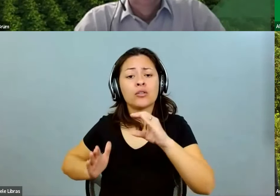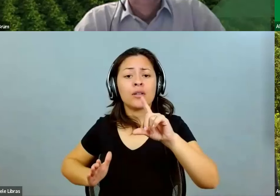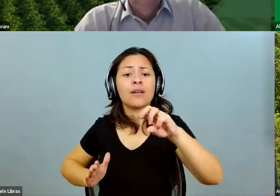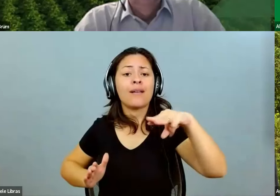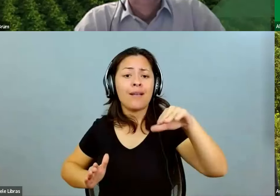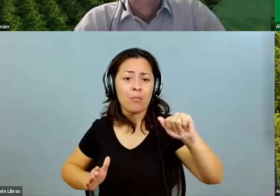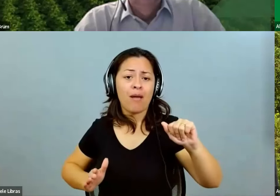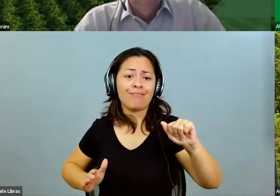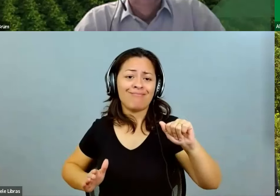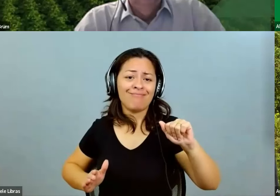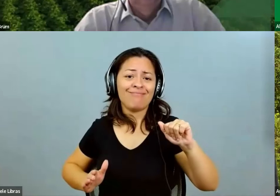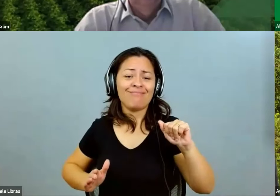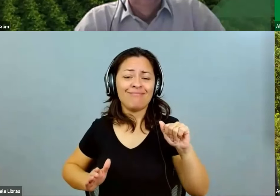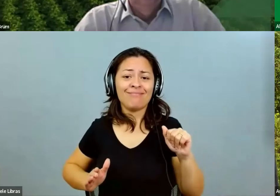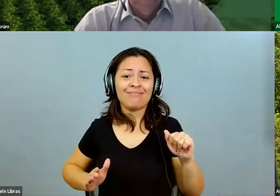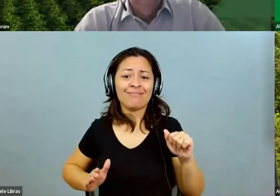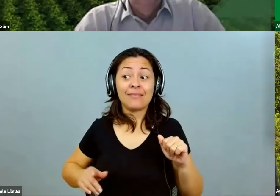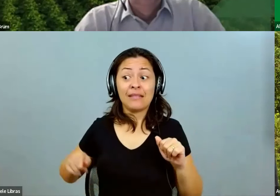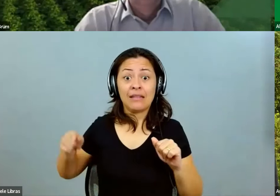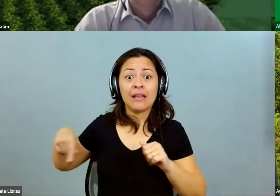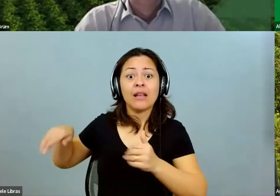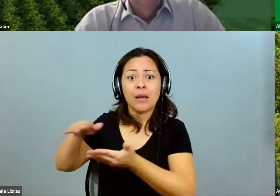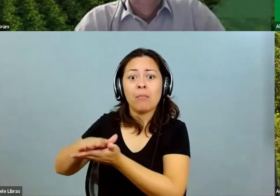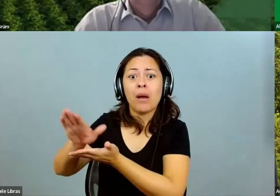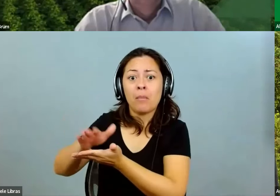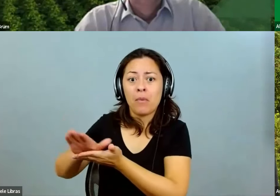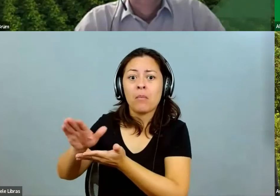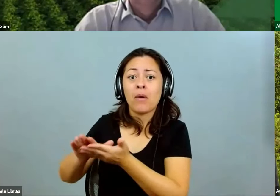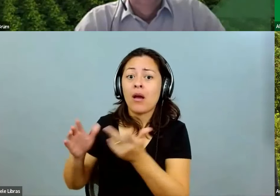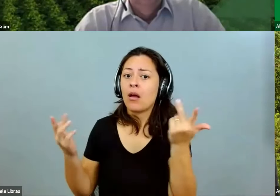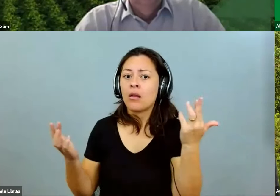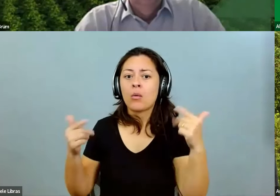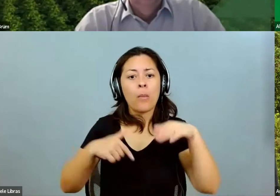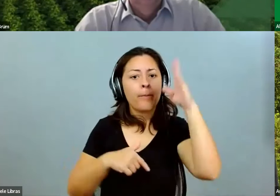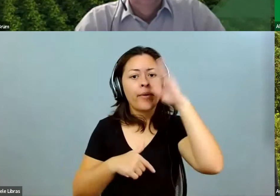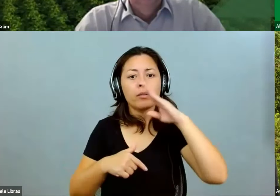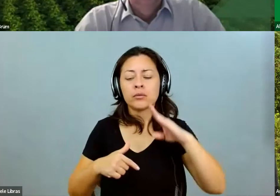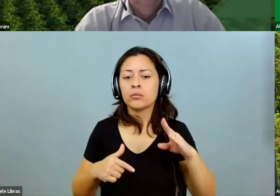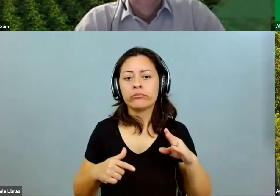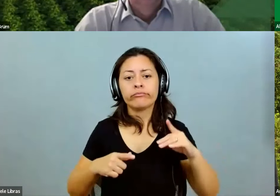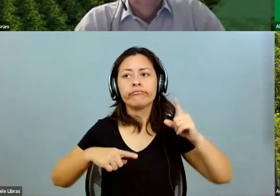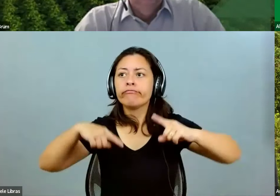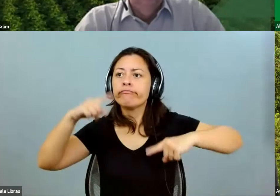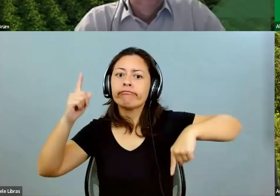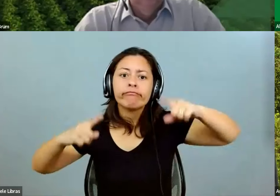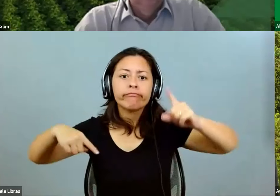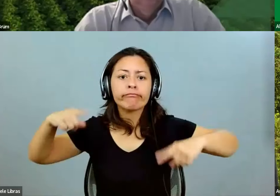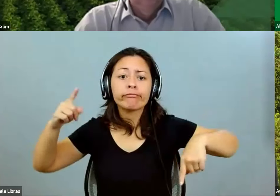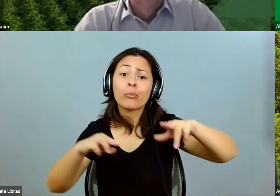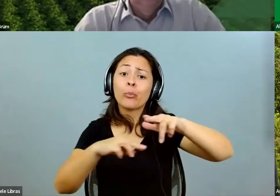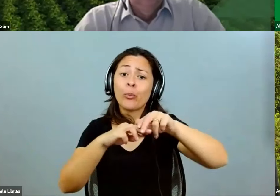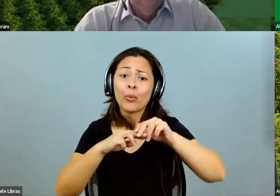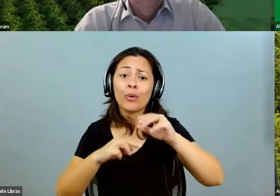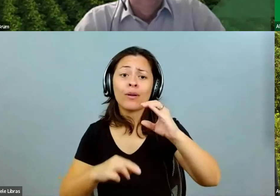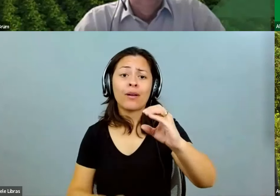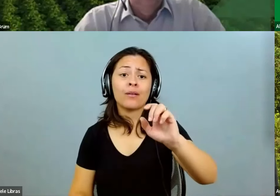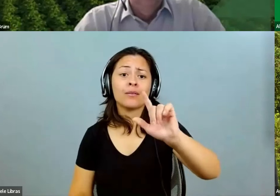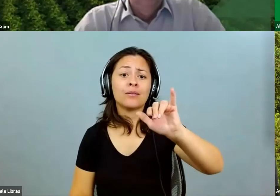maior e essa produção vai ficar mais volátil ainda em termos de efeitos climáticos né